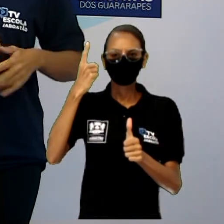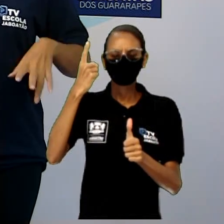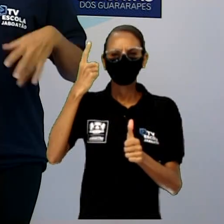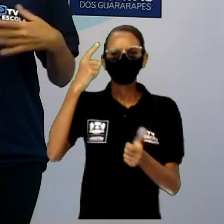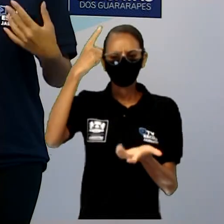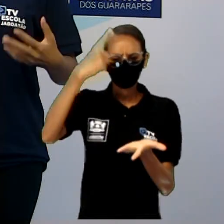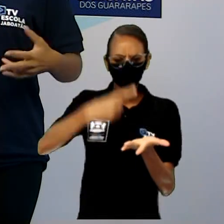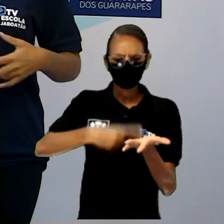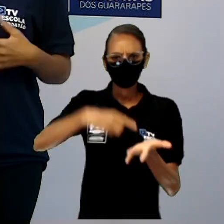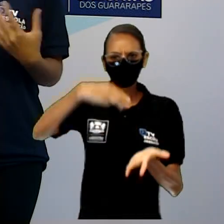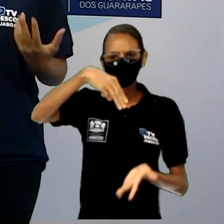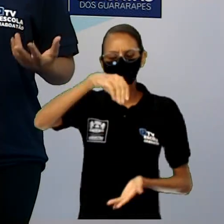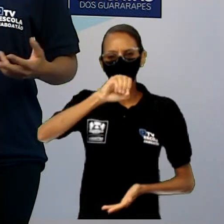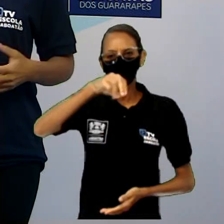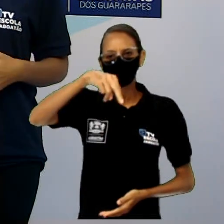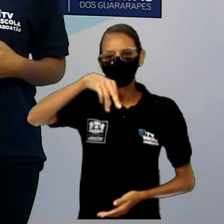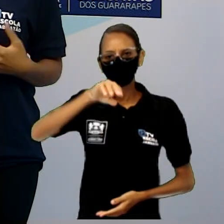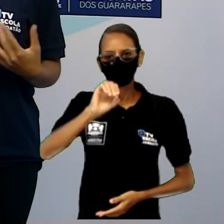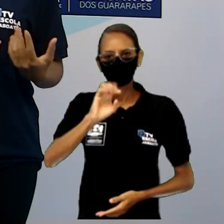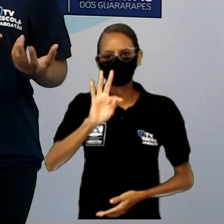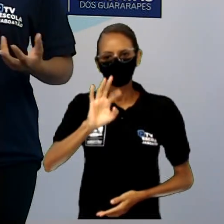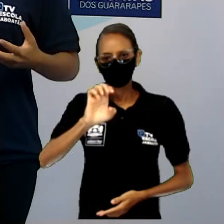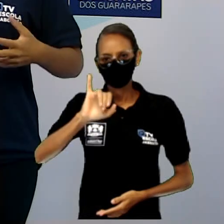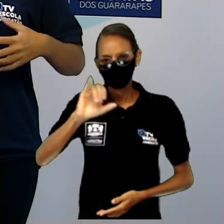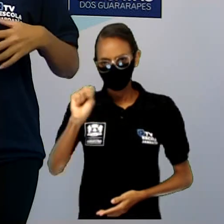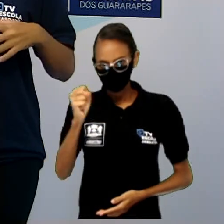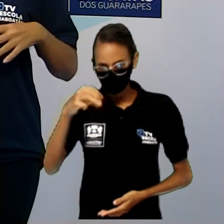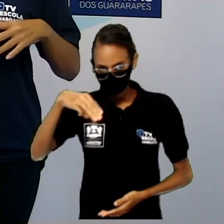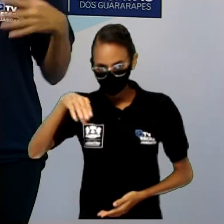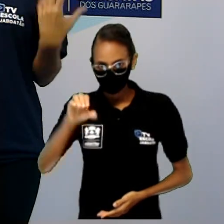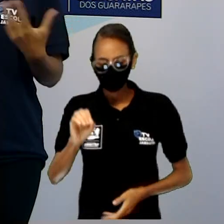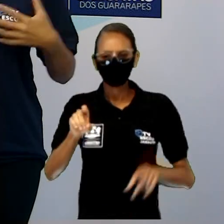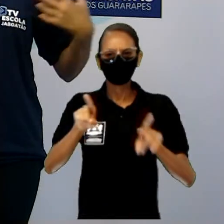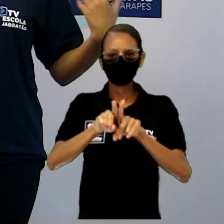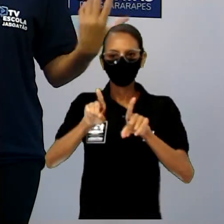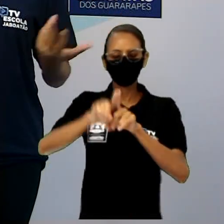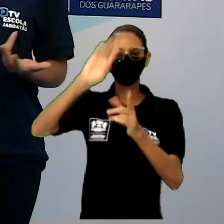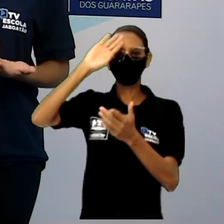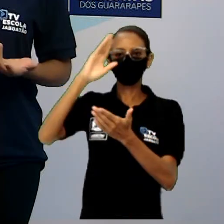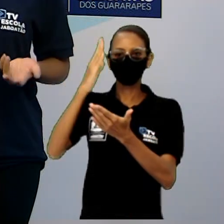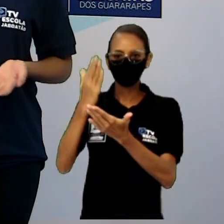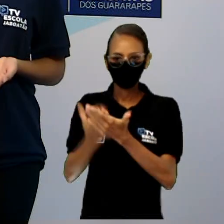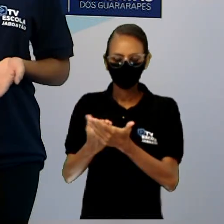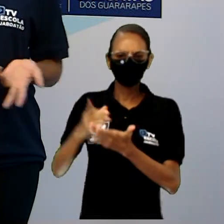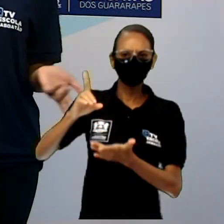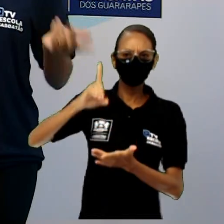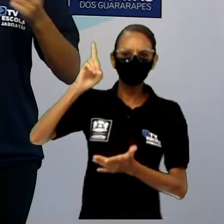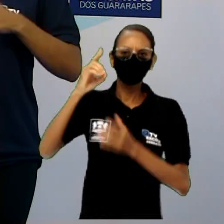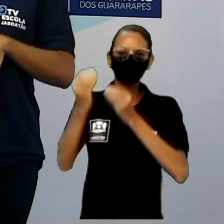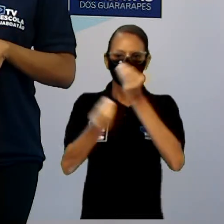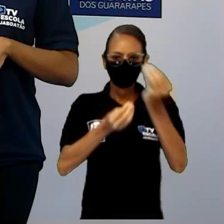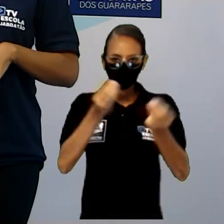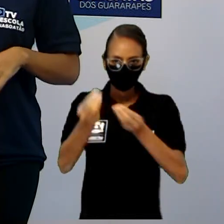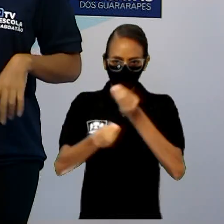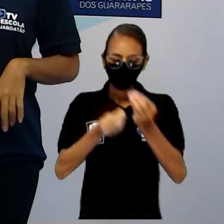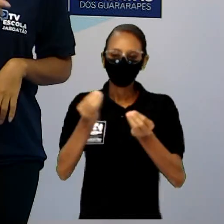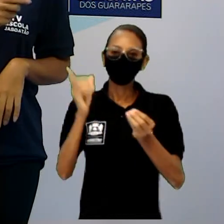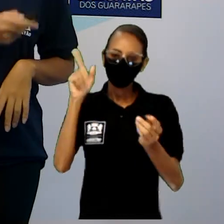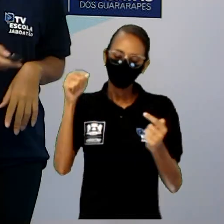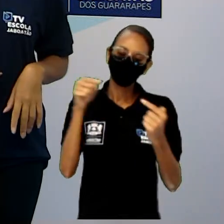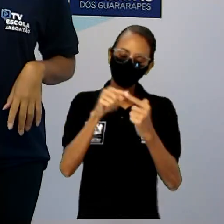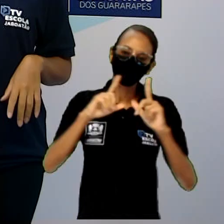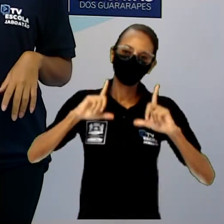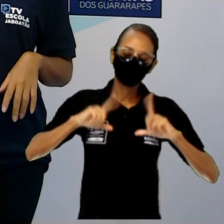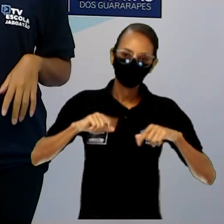monoteísmo. Então a herança aí do cristianismo, de toda essa religião monoteísta vem aí dos hebreus. E é